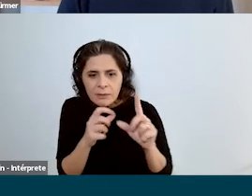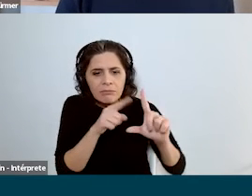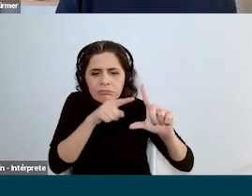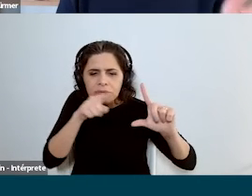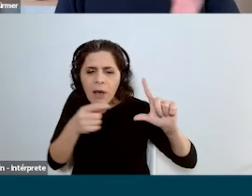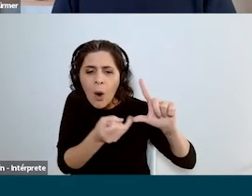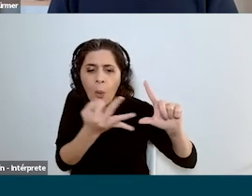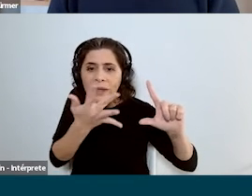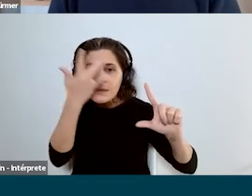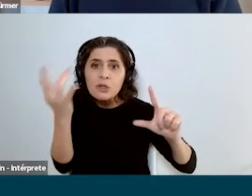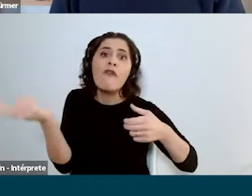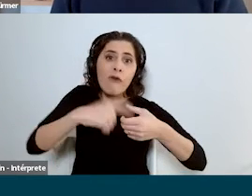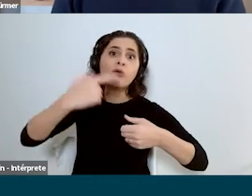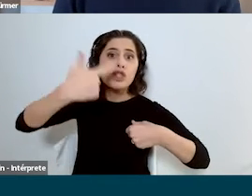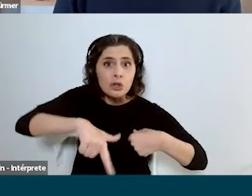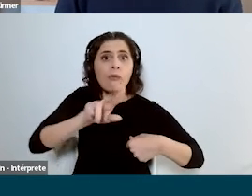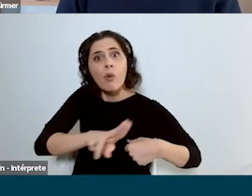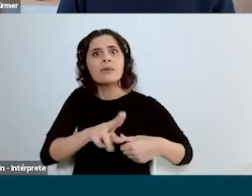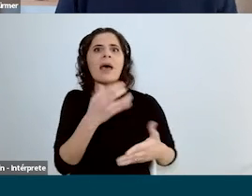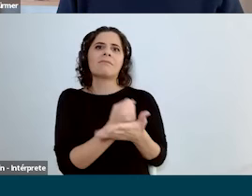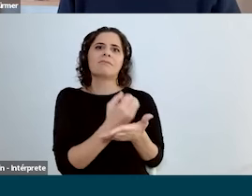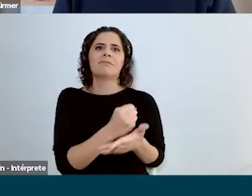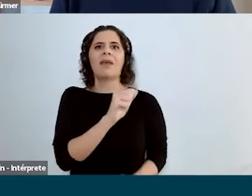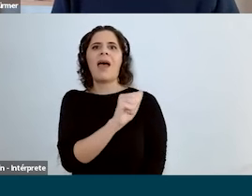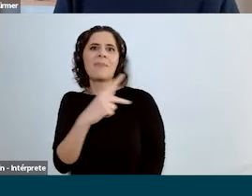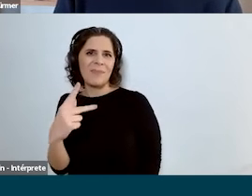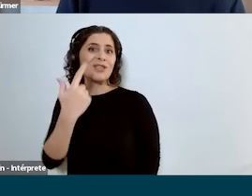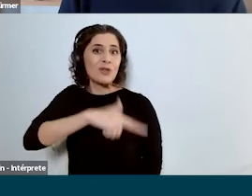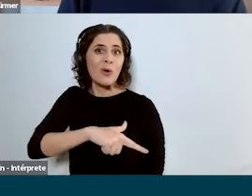quantidade de pessoas que voltavam para o aplicativo e fazia uma ação-chave. Esse